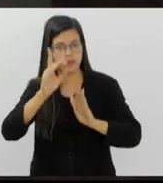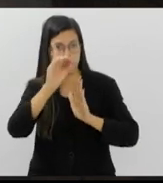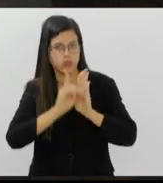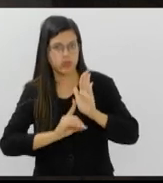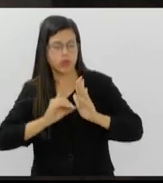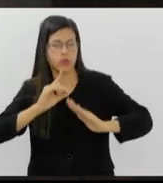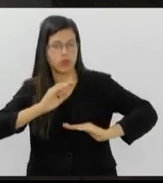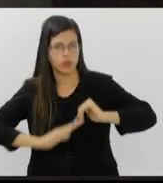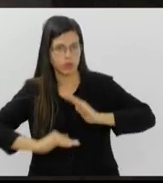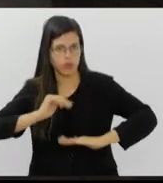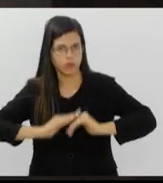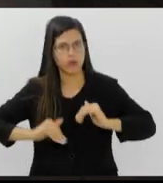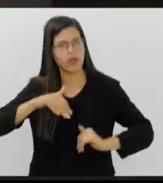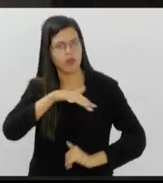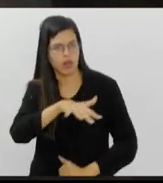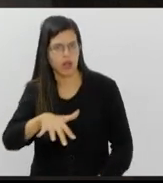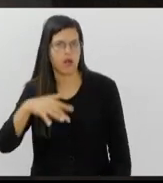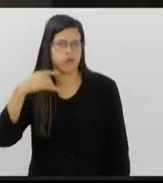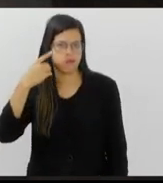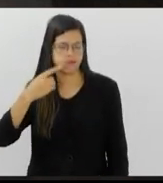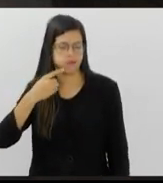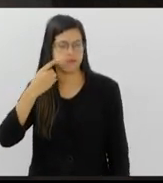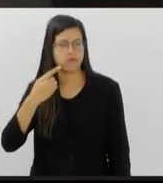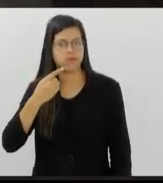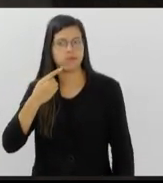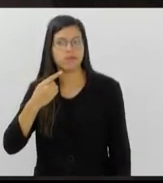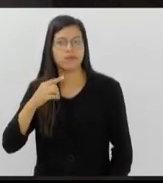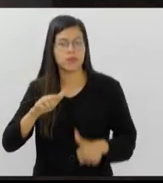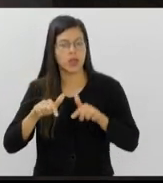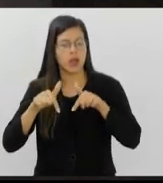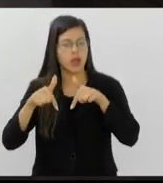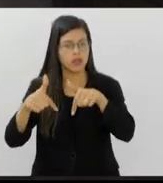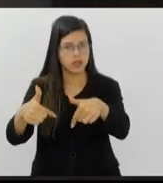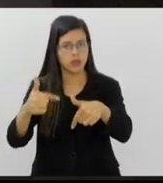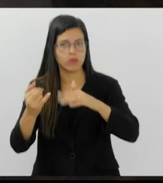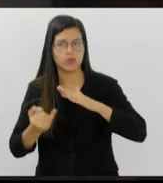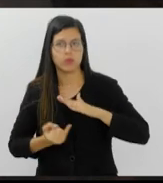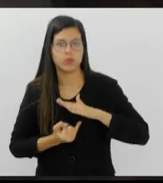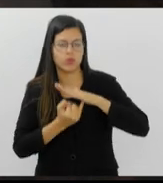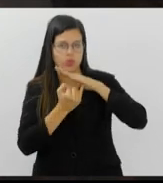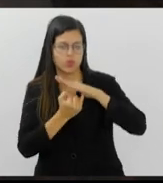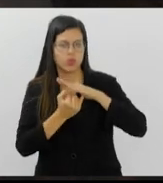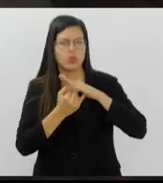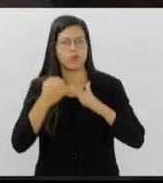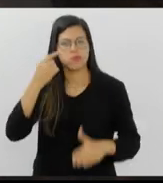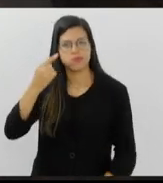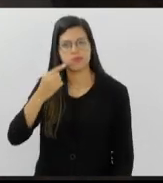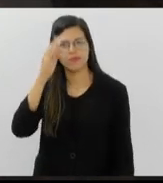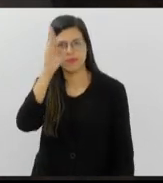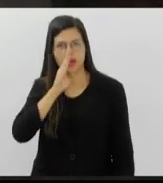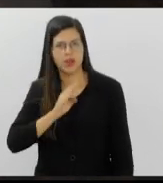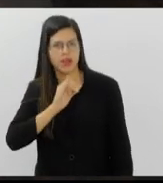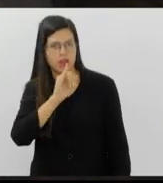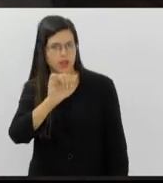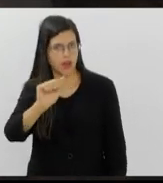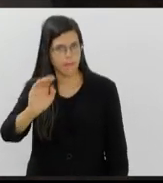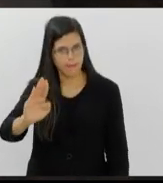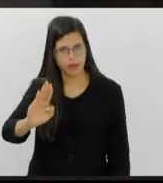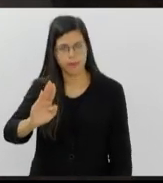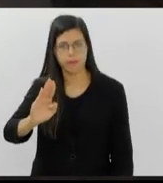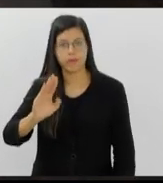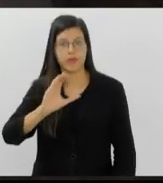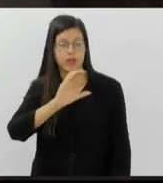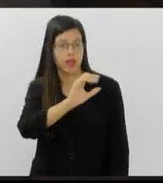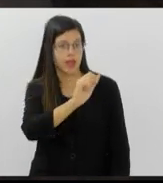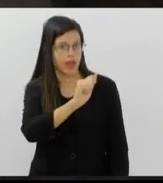profissionais do direito. Com uma atuação notável no Instituto dos Advogados Brasileiros, o IAB, Kátia